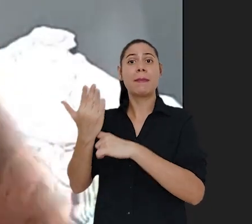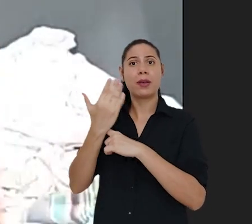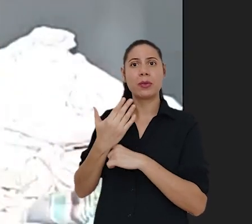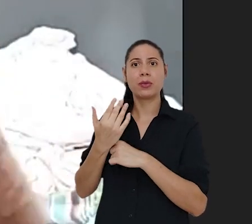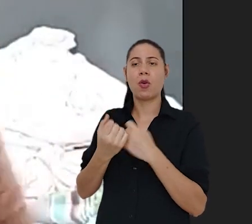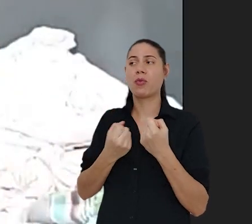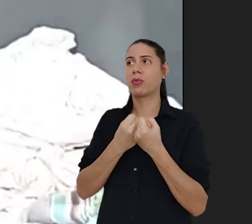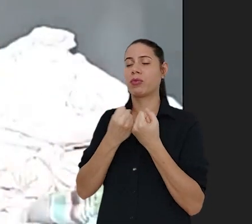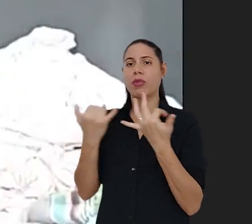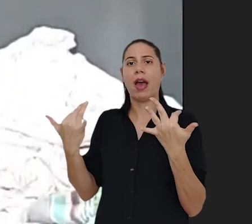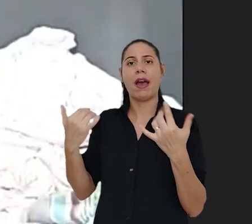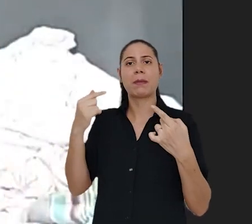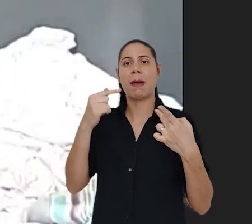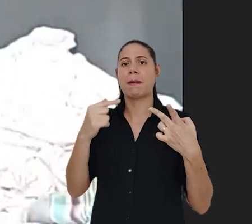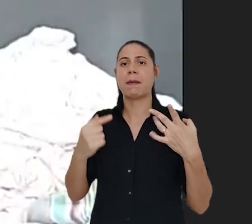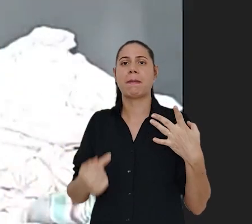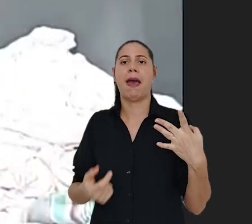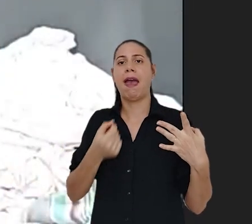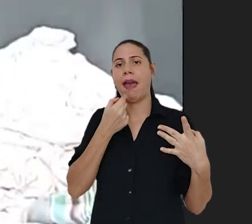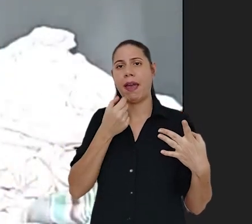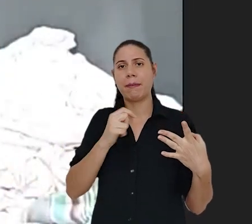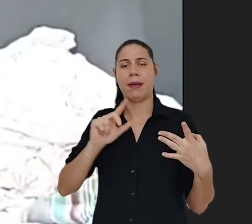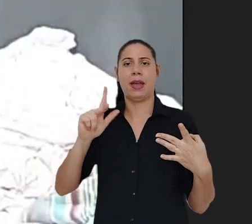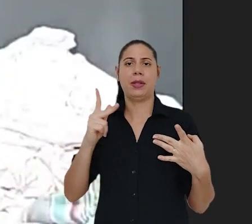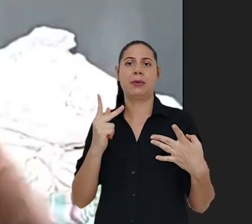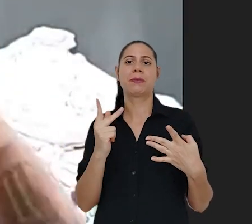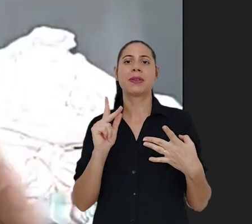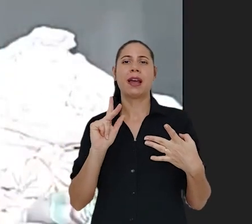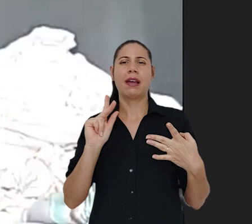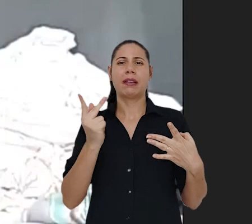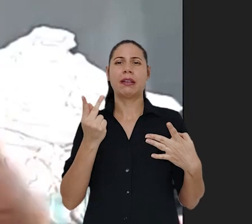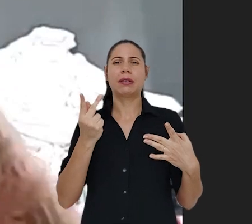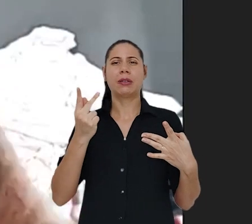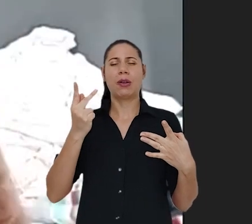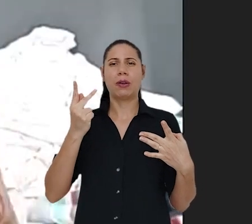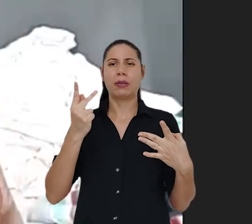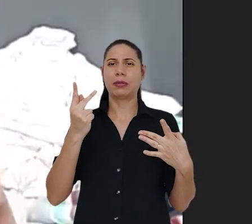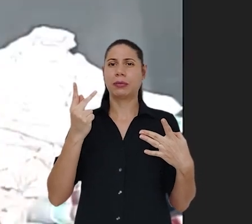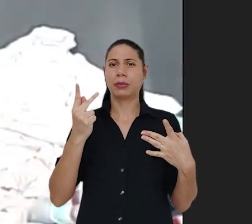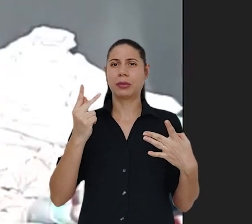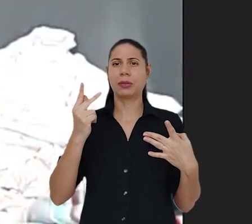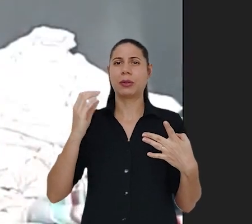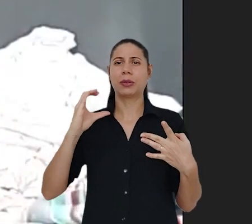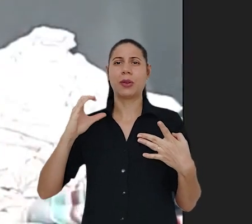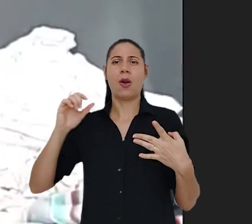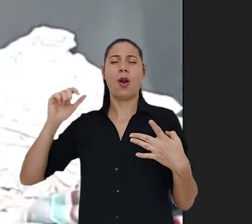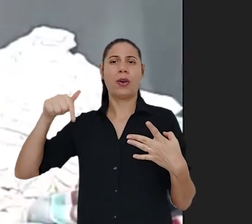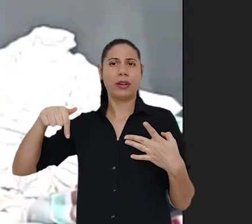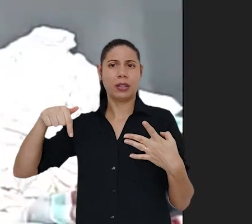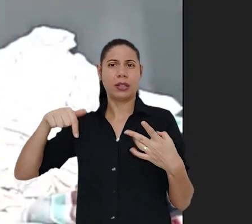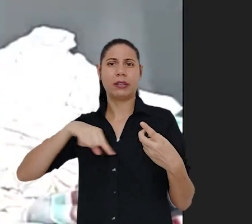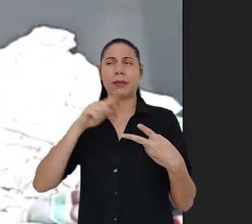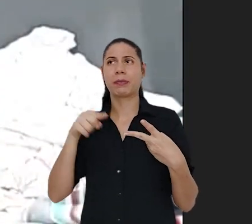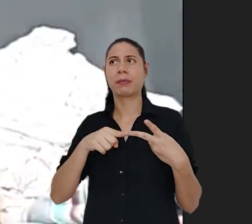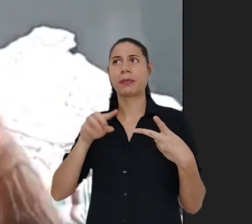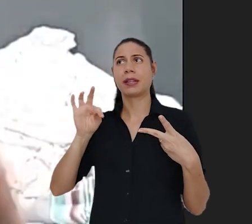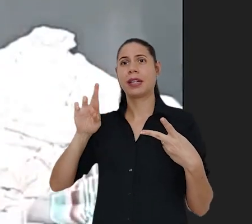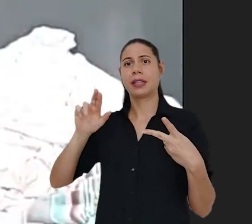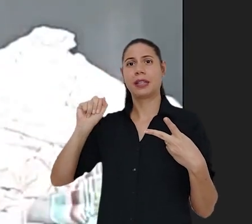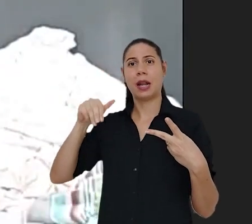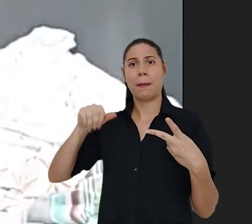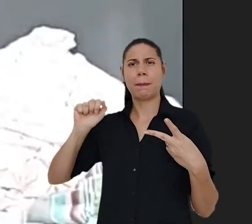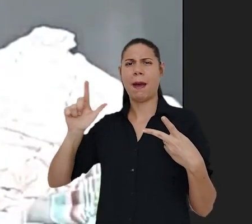até citá-los aqui. Um deles é a hidroxicloroquina, que é um remédio utilizado para tratamento de lúpus, tramal,